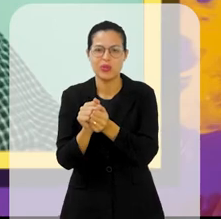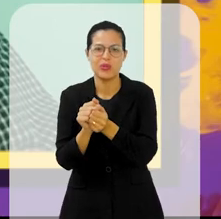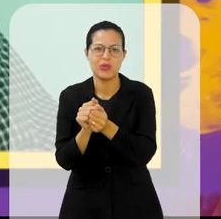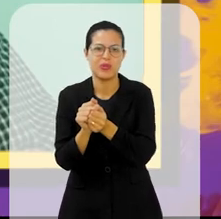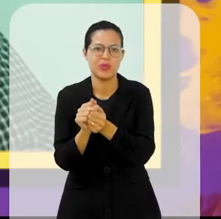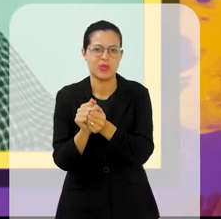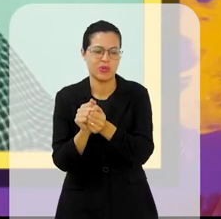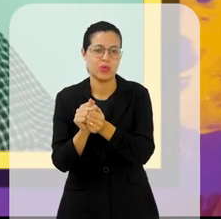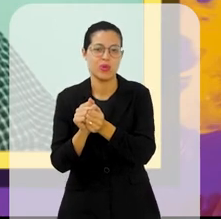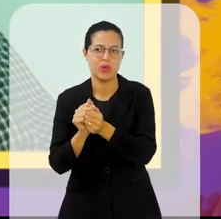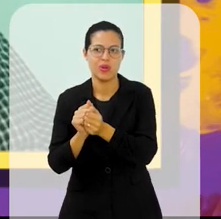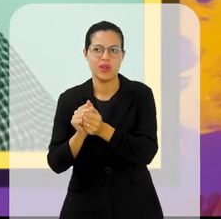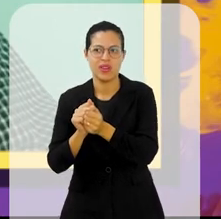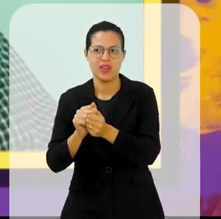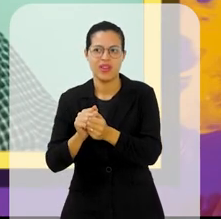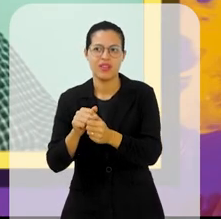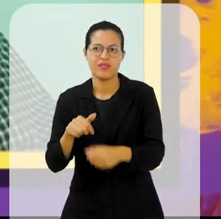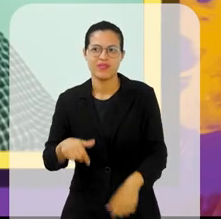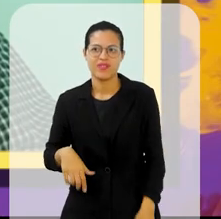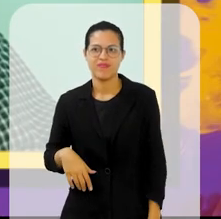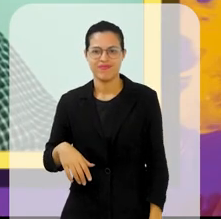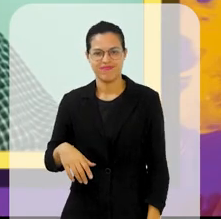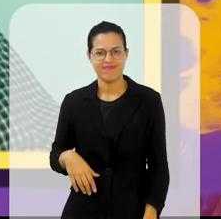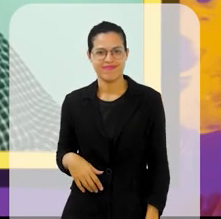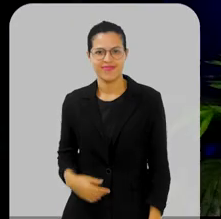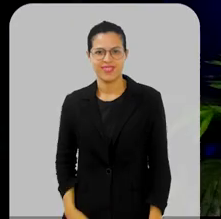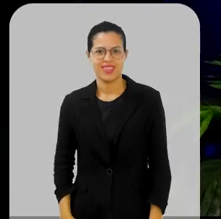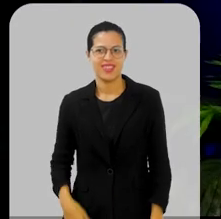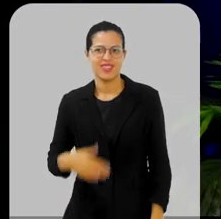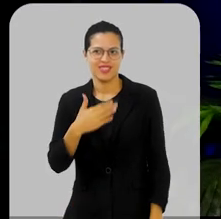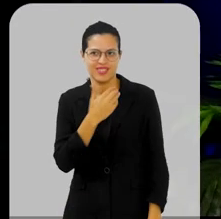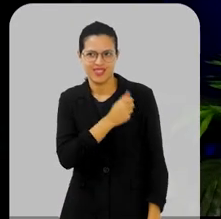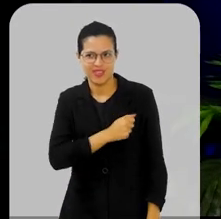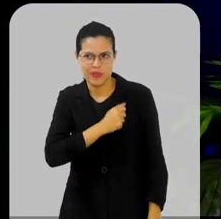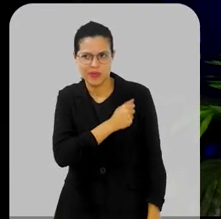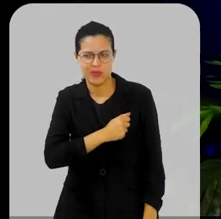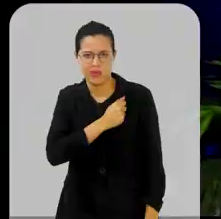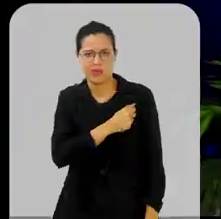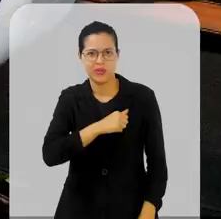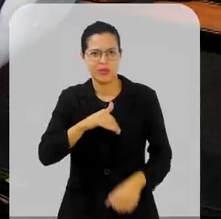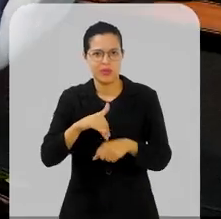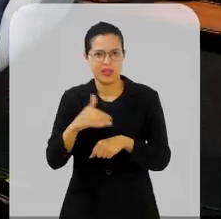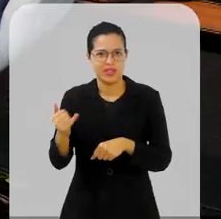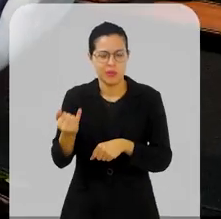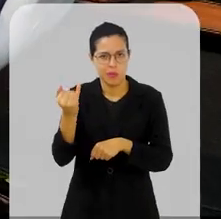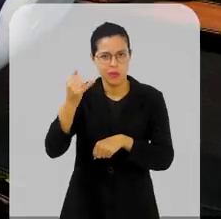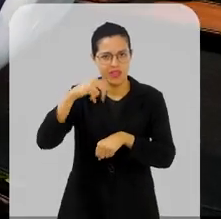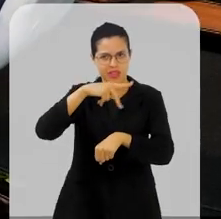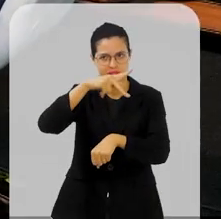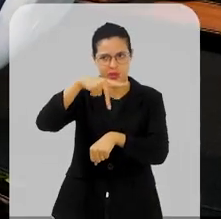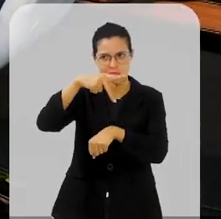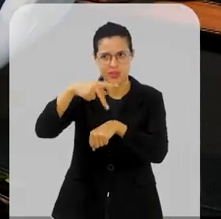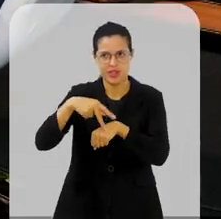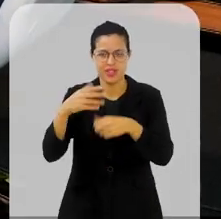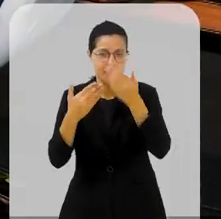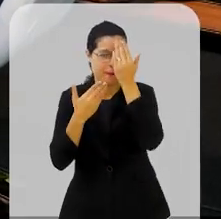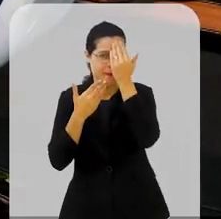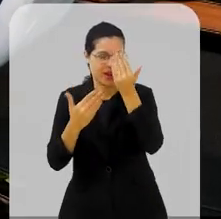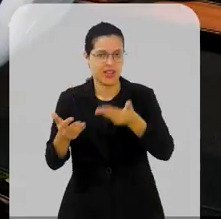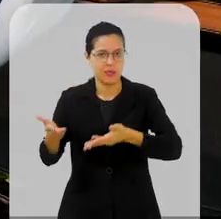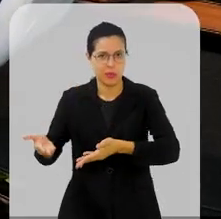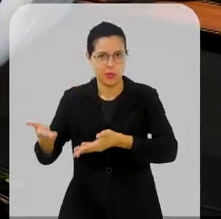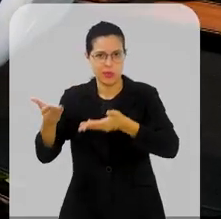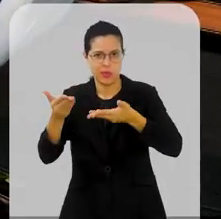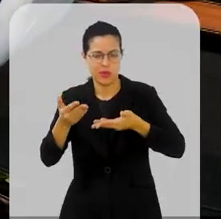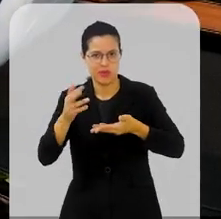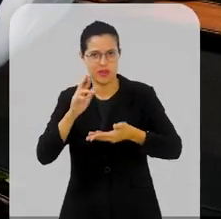eu ouço a Tupi desde do Alcei Bueno de Camargo. Nosso Dodô saudoso. O mais vibrante do país, o mais vibrante.